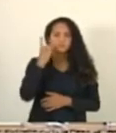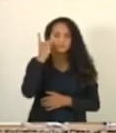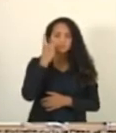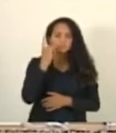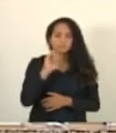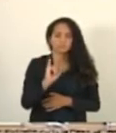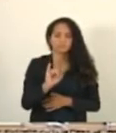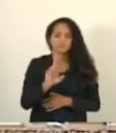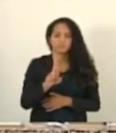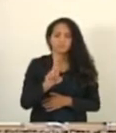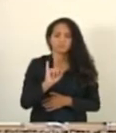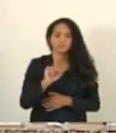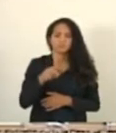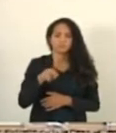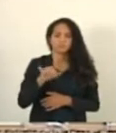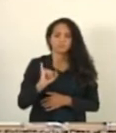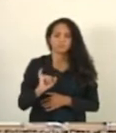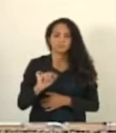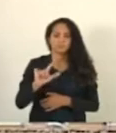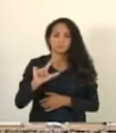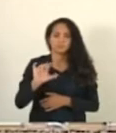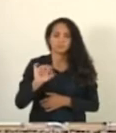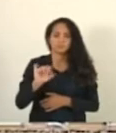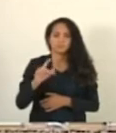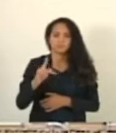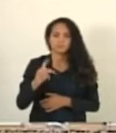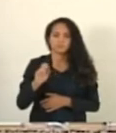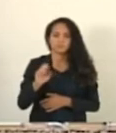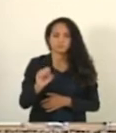Deputada Irine Lopes.